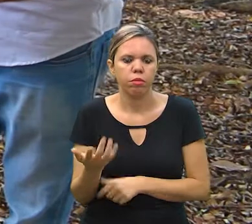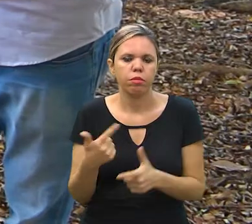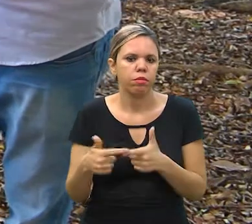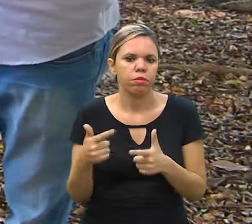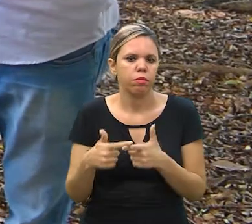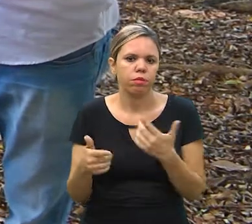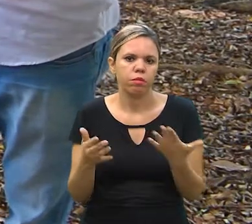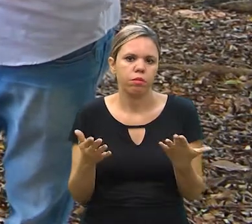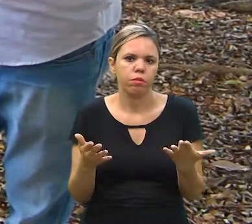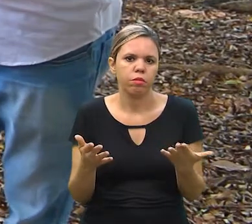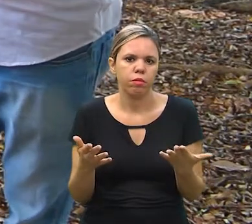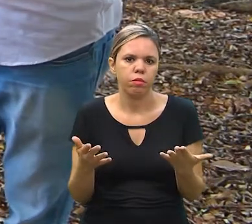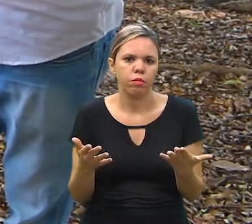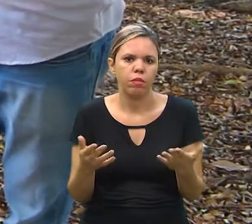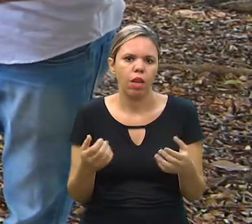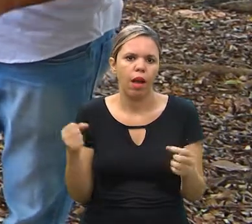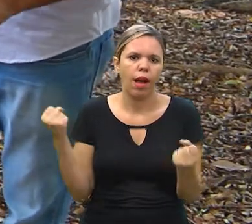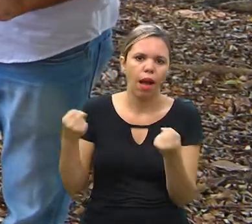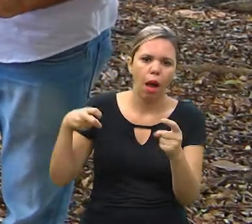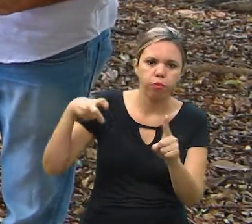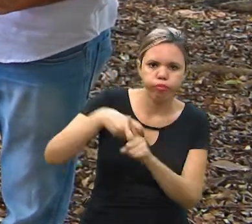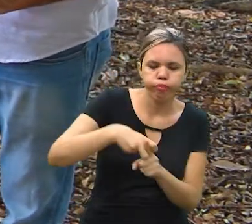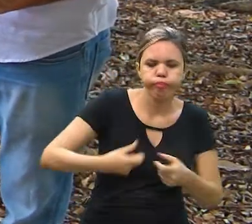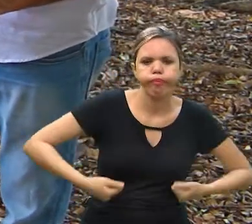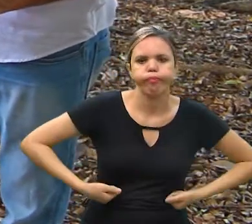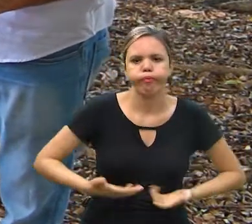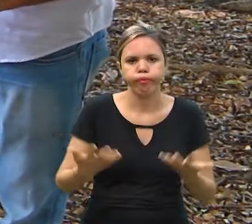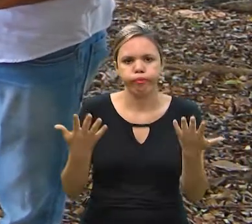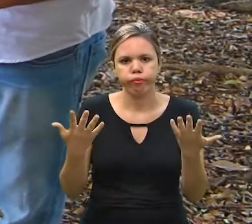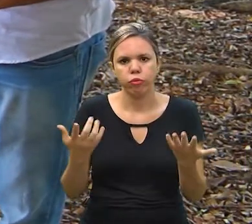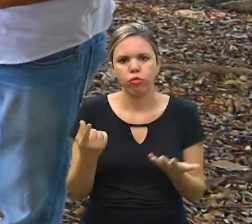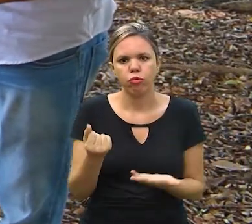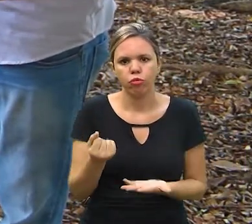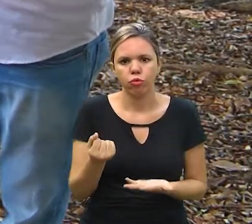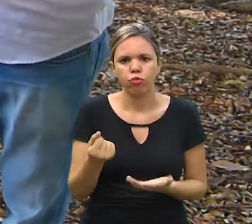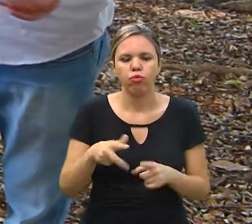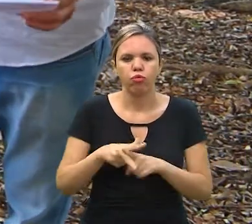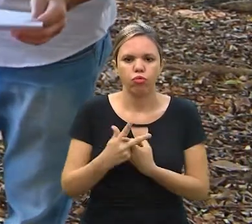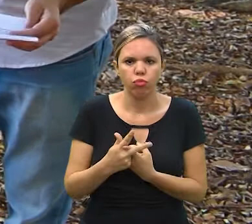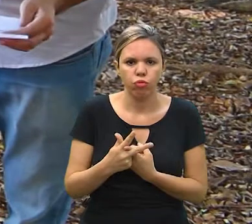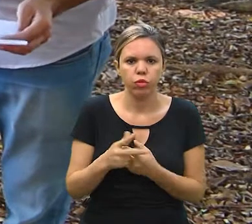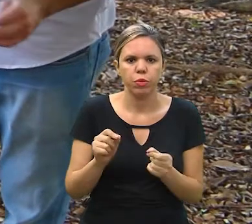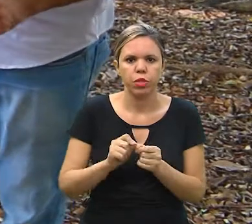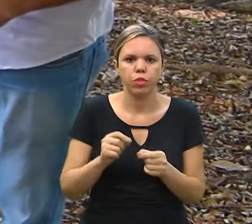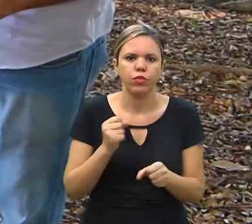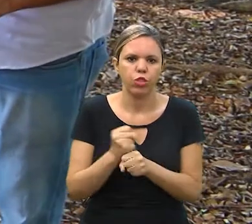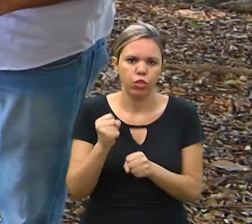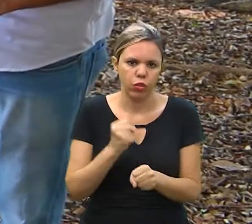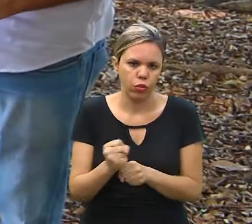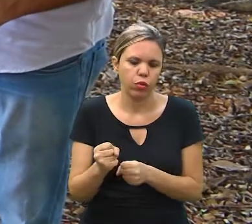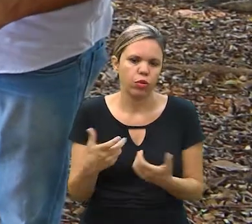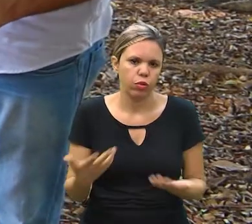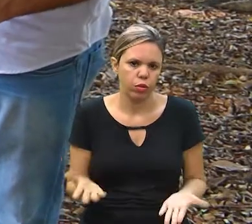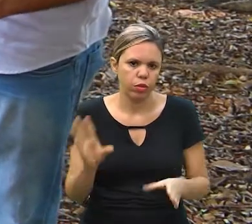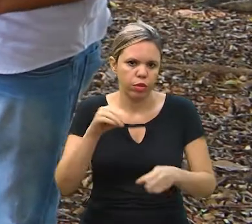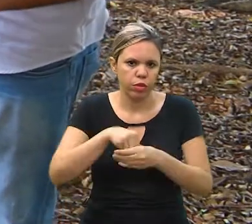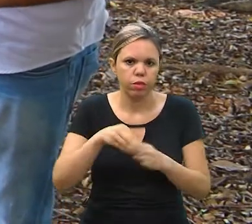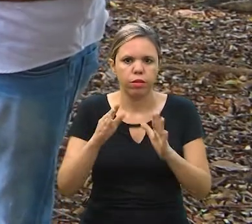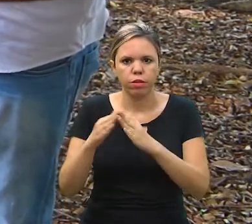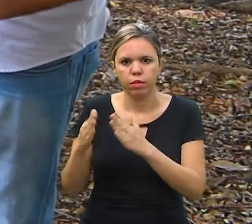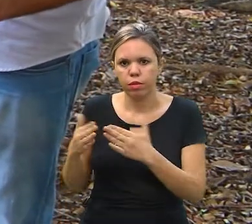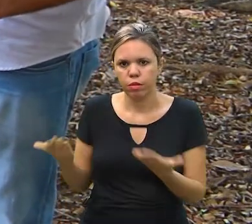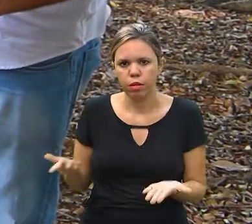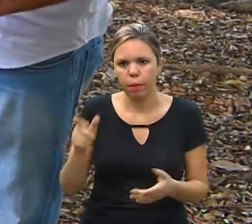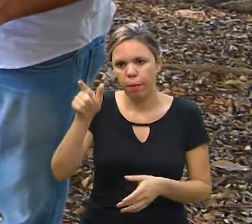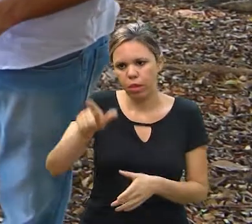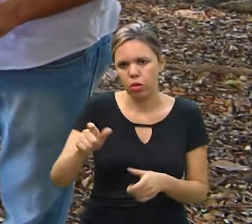imprevisto justamente. Bom, bateu o carro, precisa gastar um dinheiro no conserto ou precisa fazer uma reforma dentro da casa. O